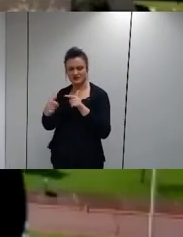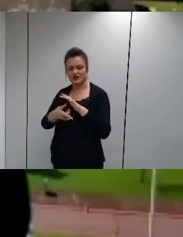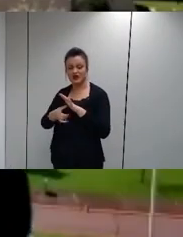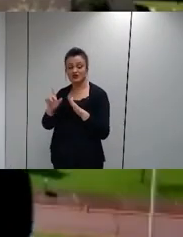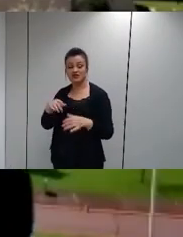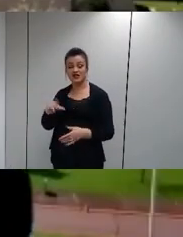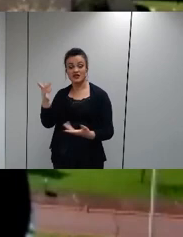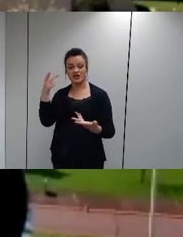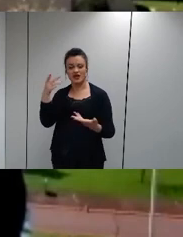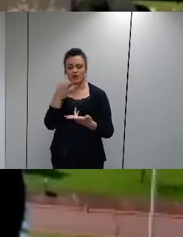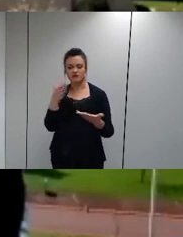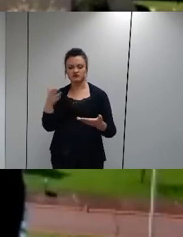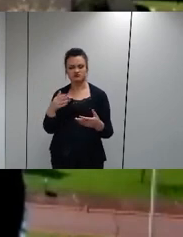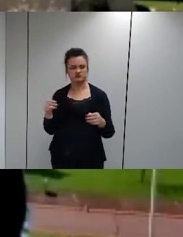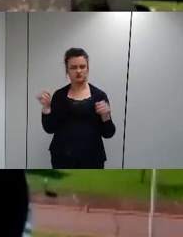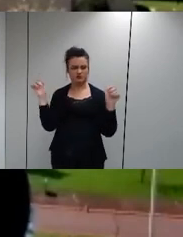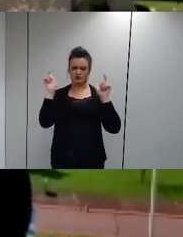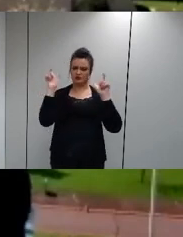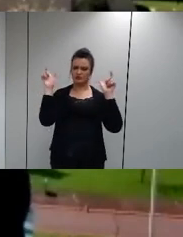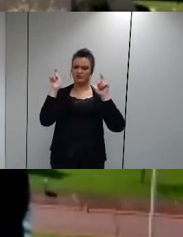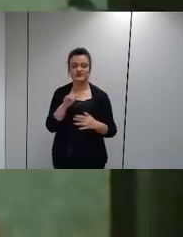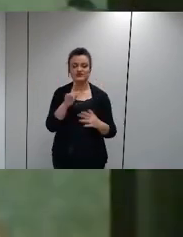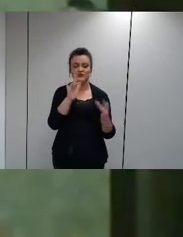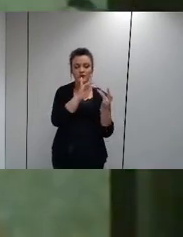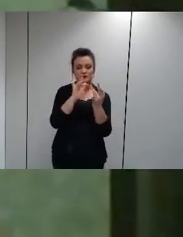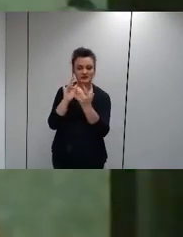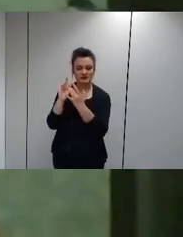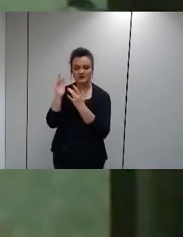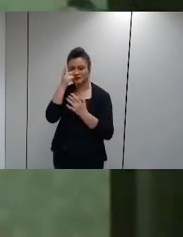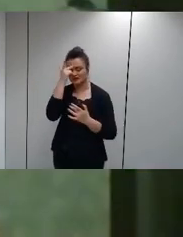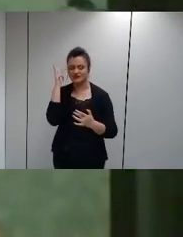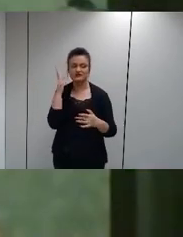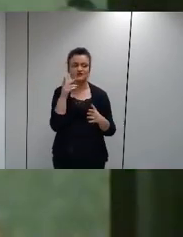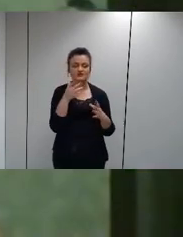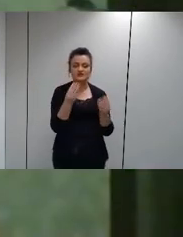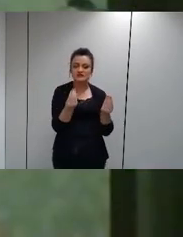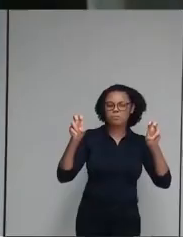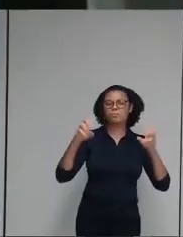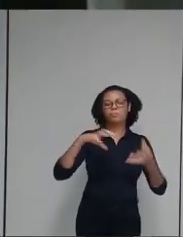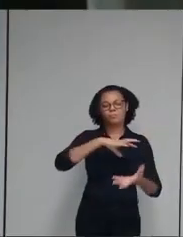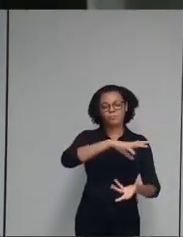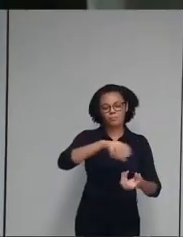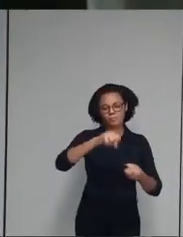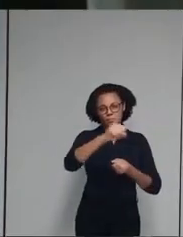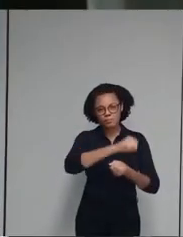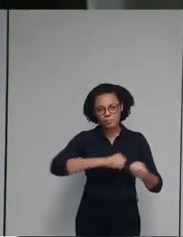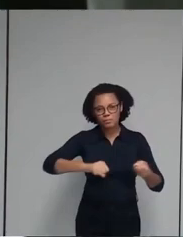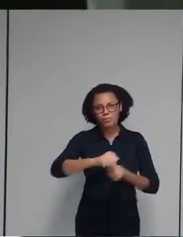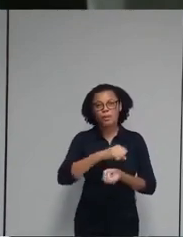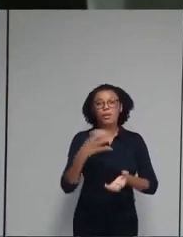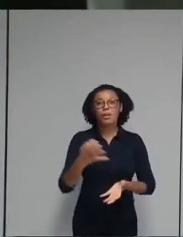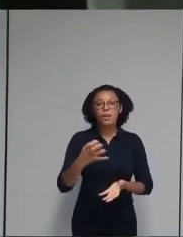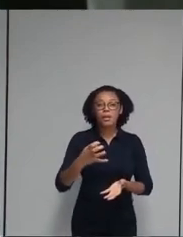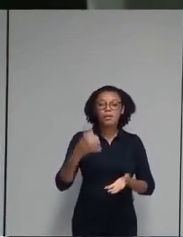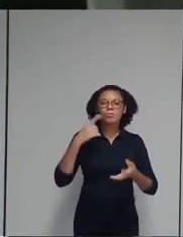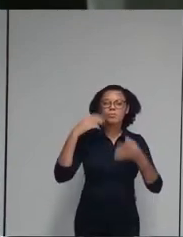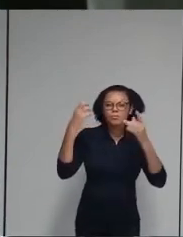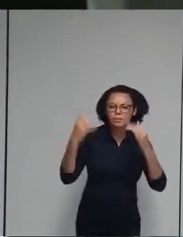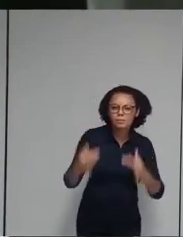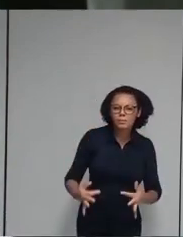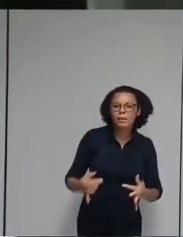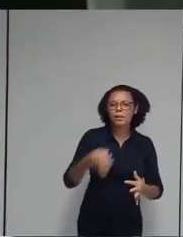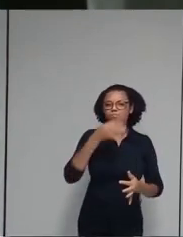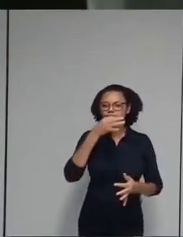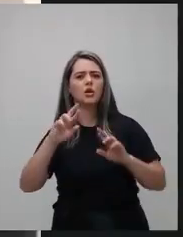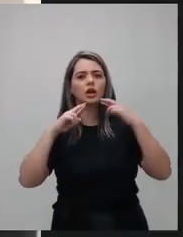Covid-19, gestão de resíduos e isolamento social também foram discutidos nos painéis que contaram com a presença de representantes dos